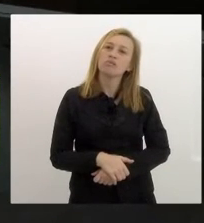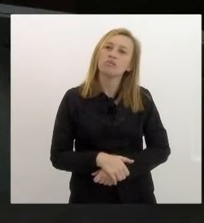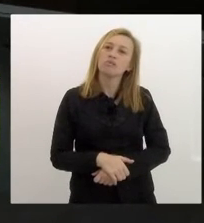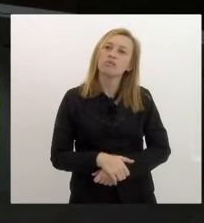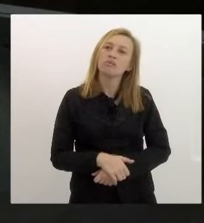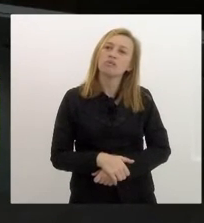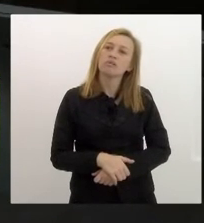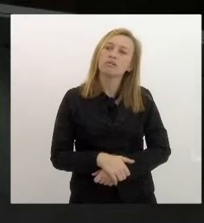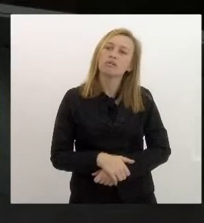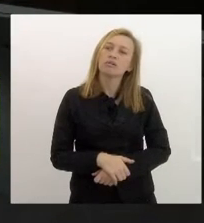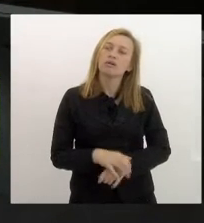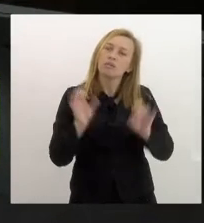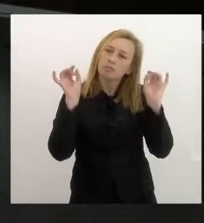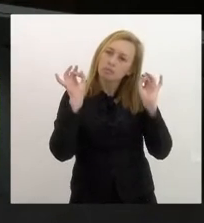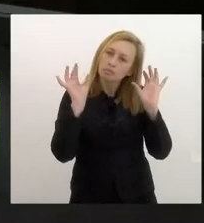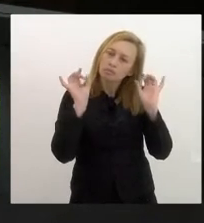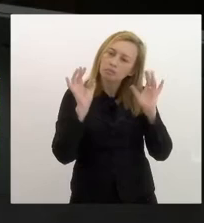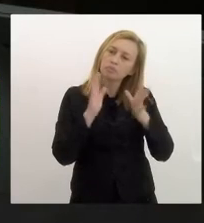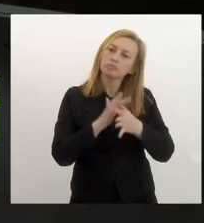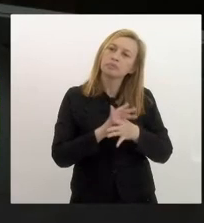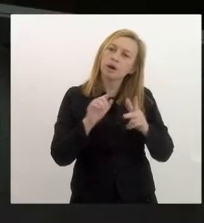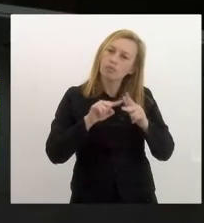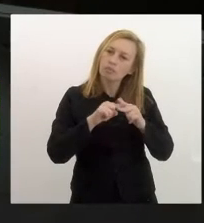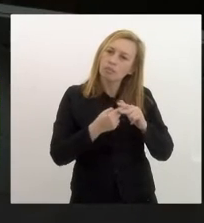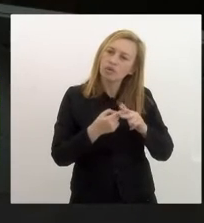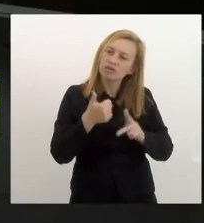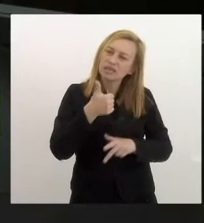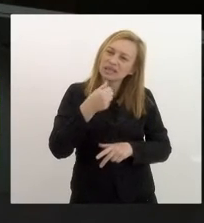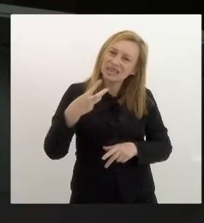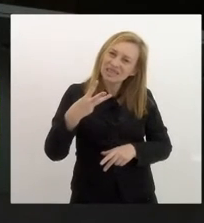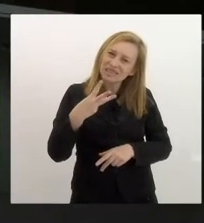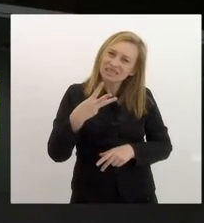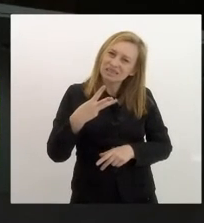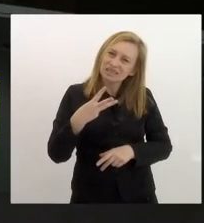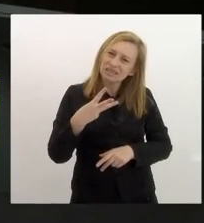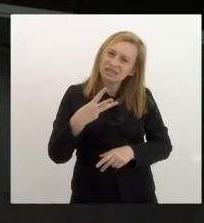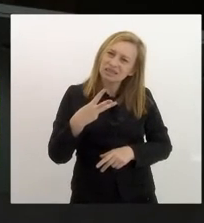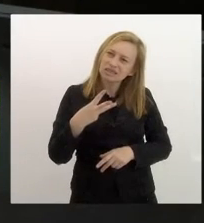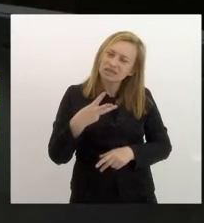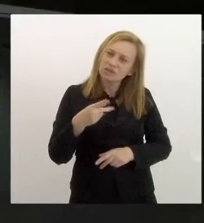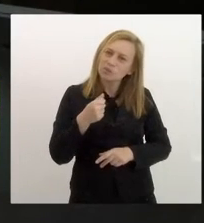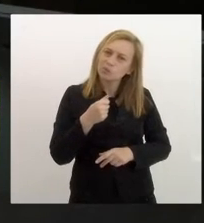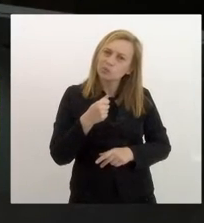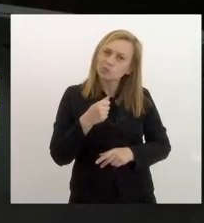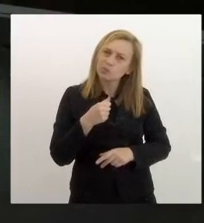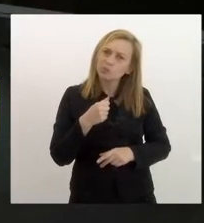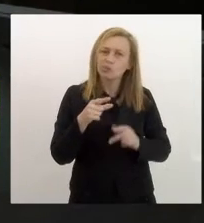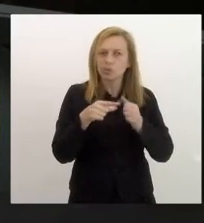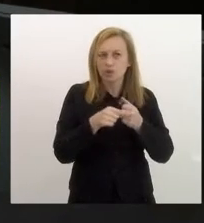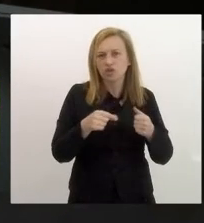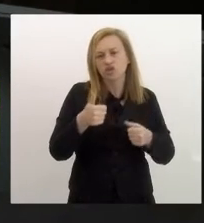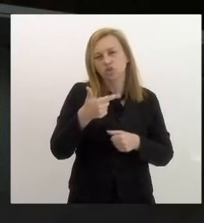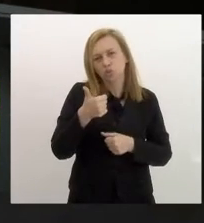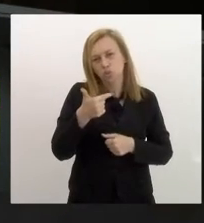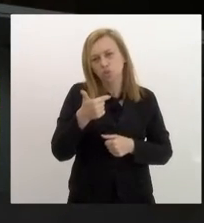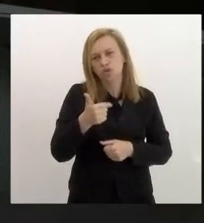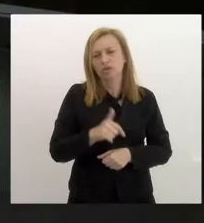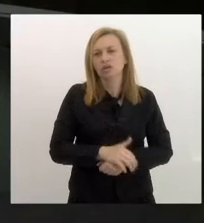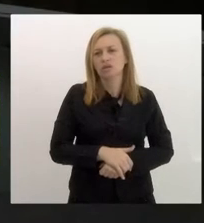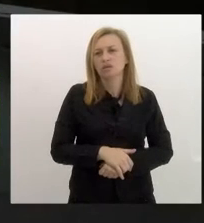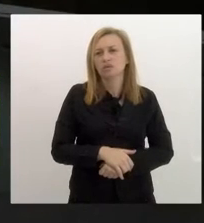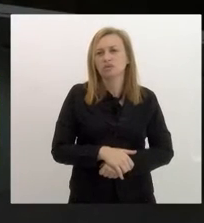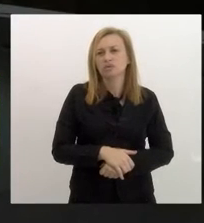especificamente é uma modificação 13 que trata do artigo 12